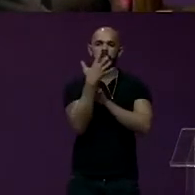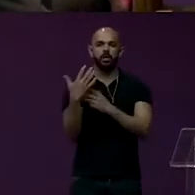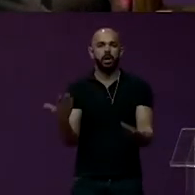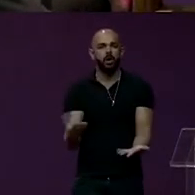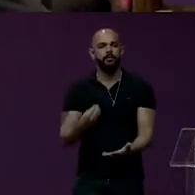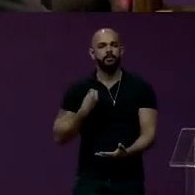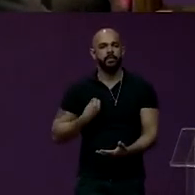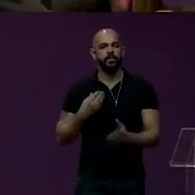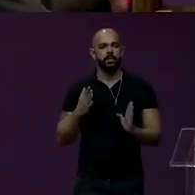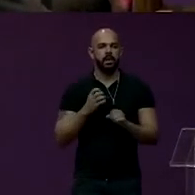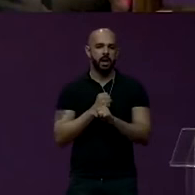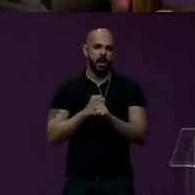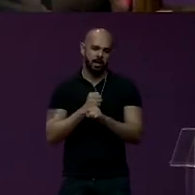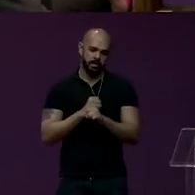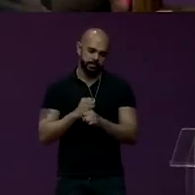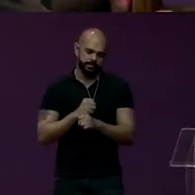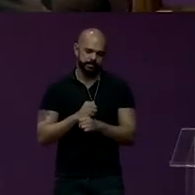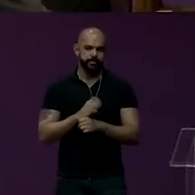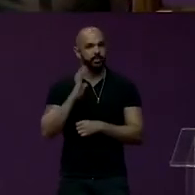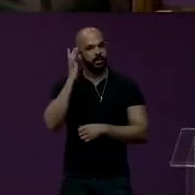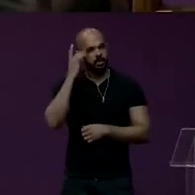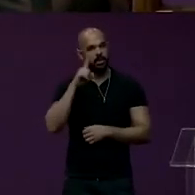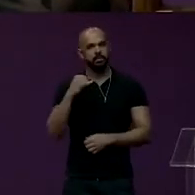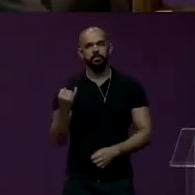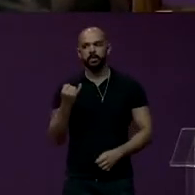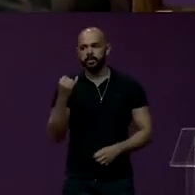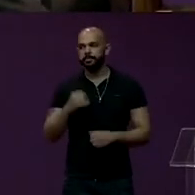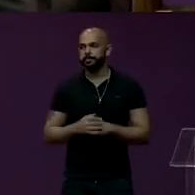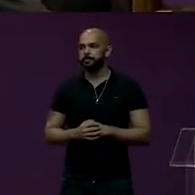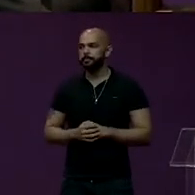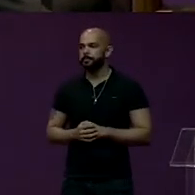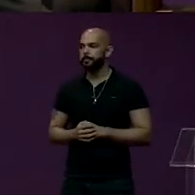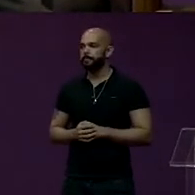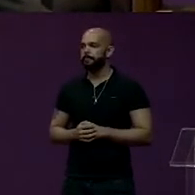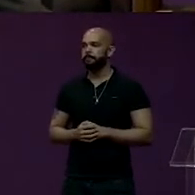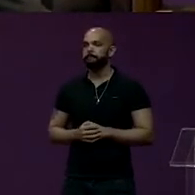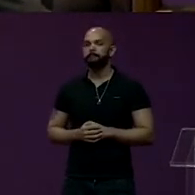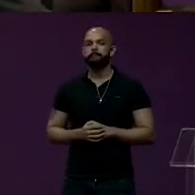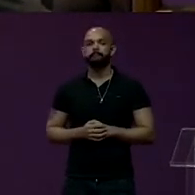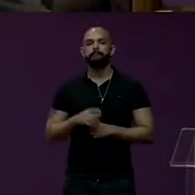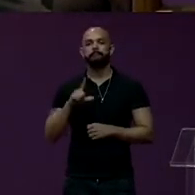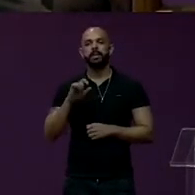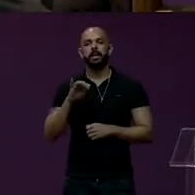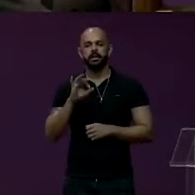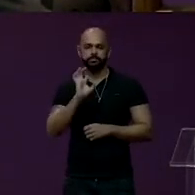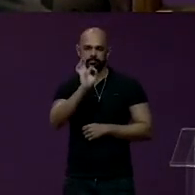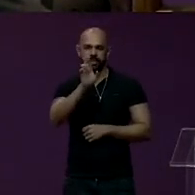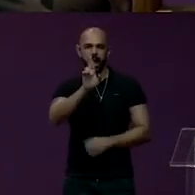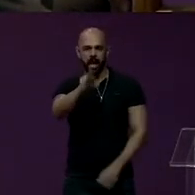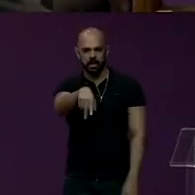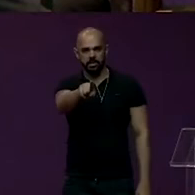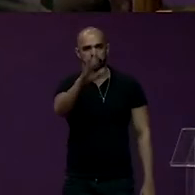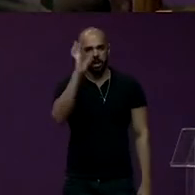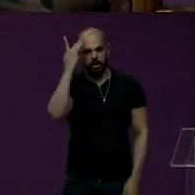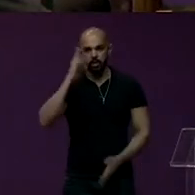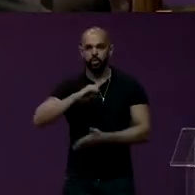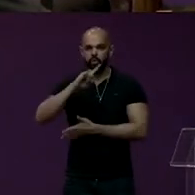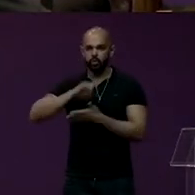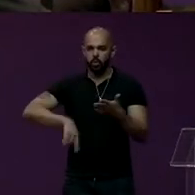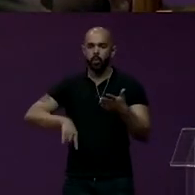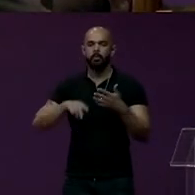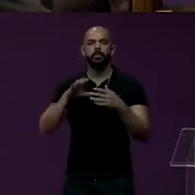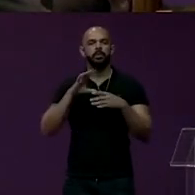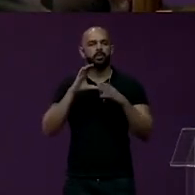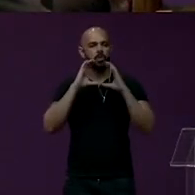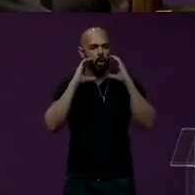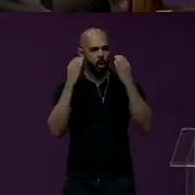vivendo nos últimos anos. Então, acho que isso é importante. Letícia, você tem toda a razão. Acho que o documento do